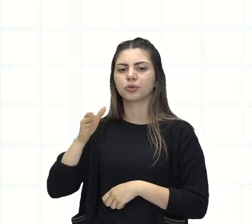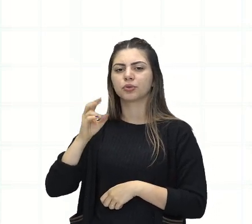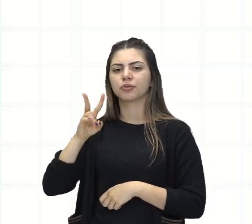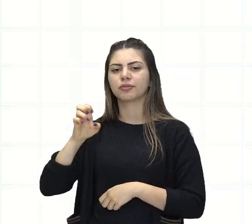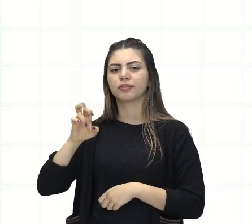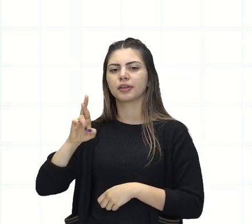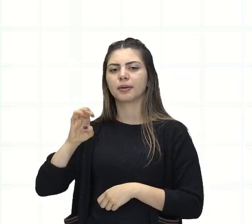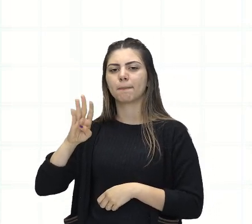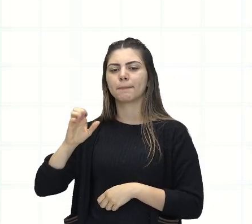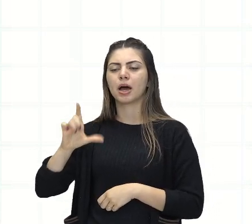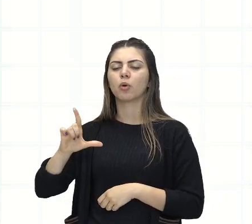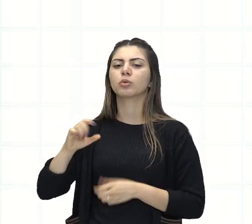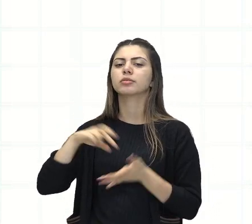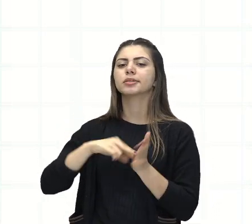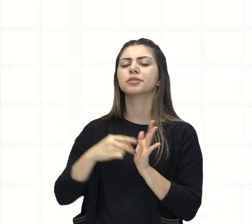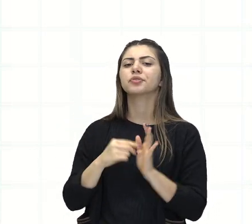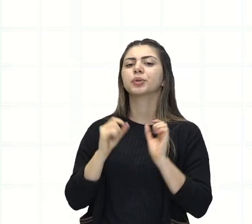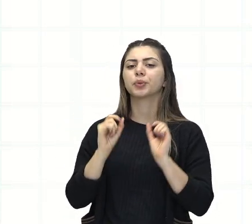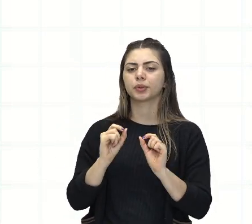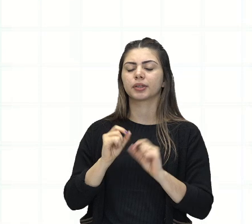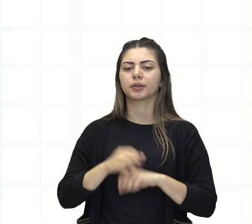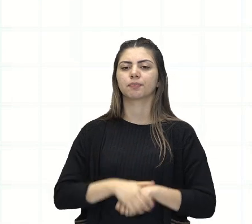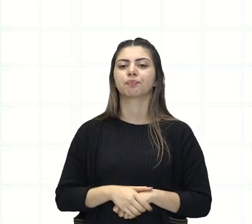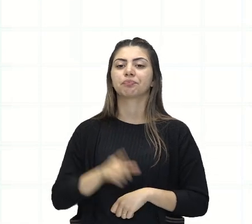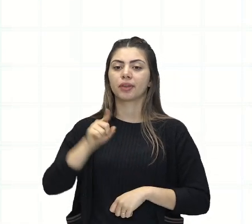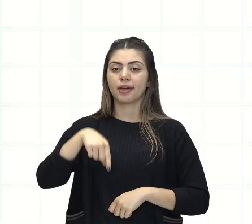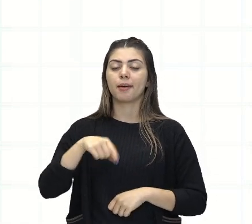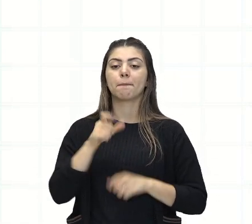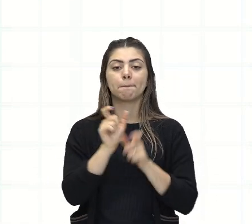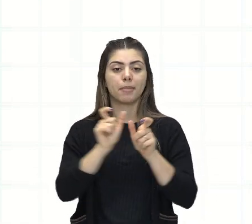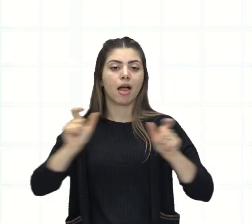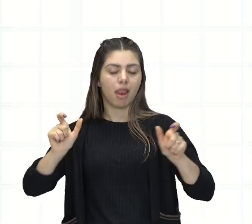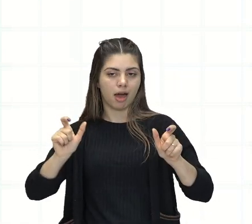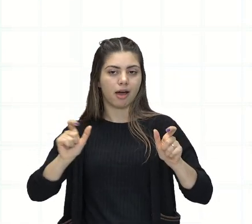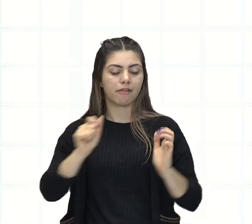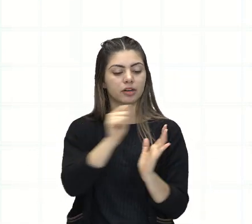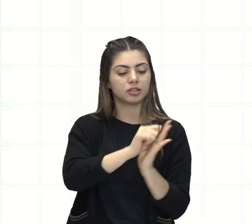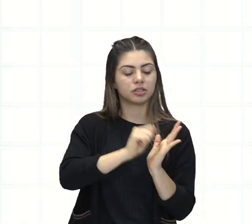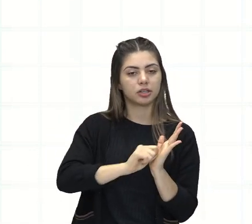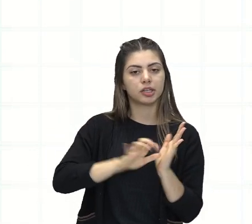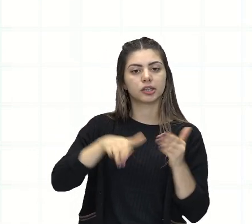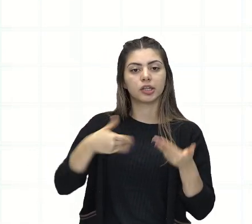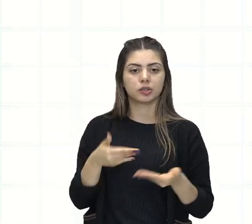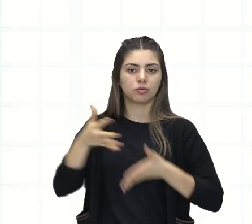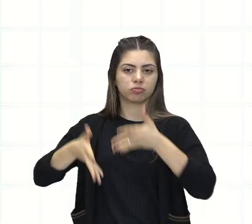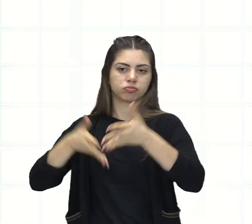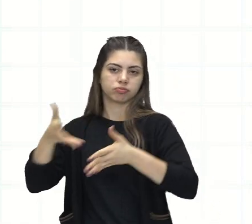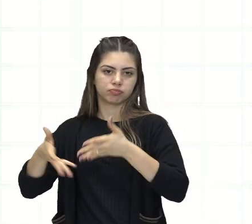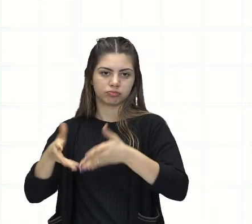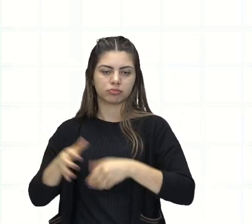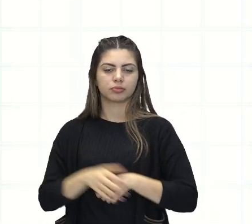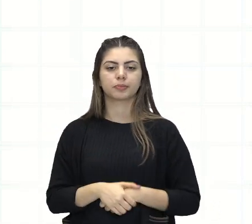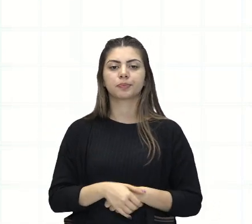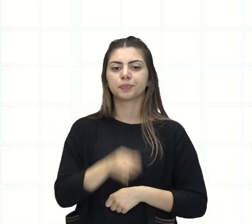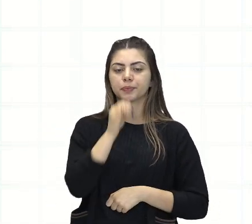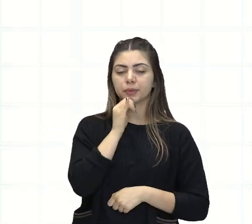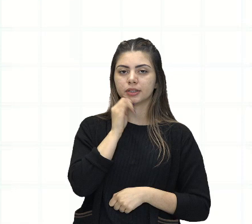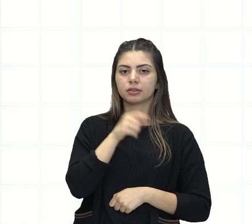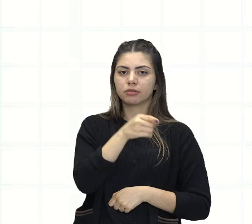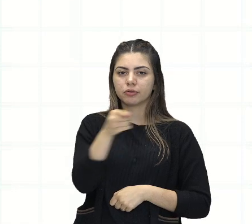que quer dizer isso, professora? São palavras escritas ou faladas. Por exemplo, quando você